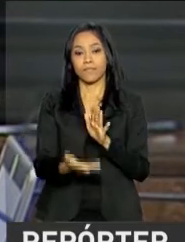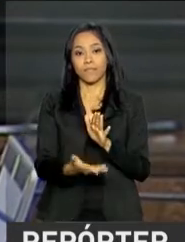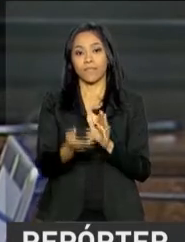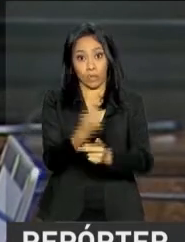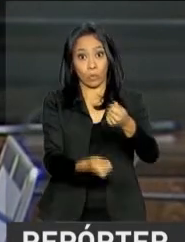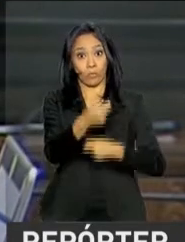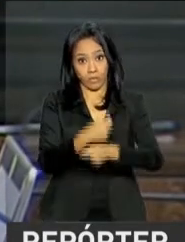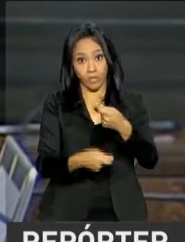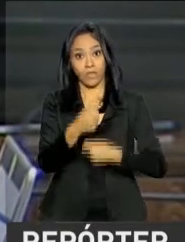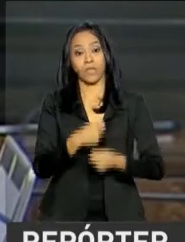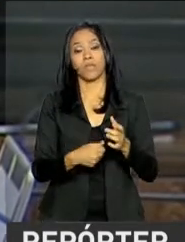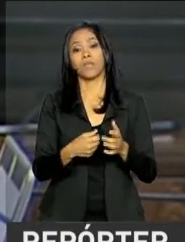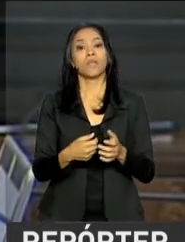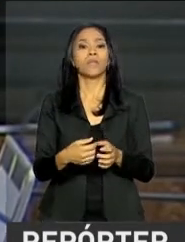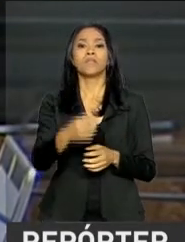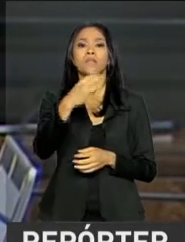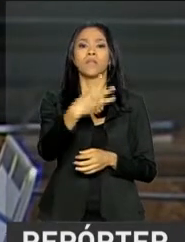de